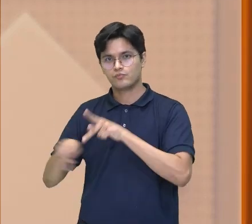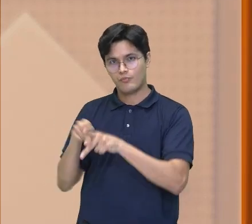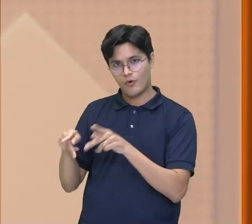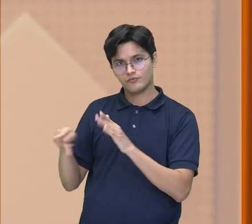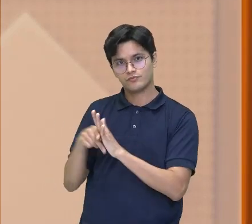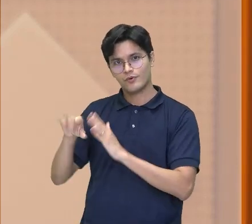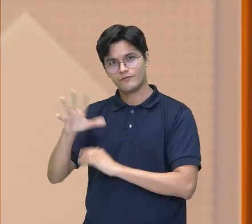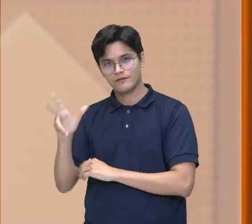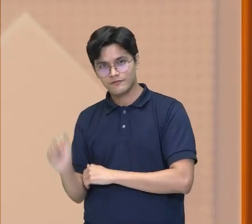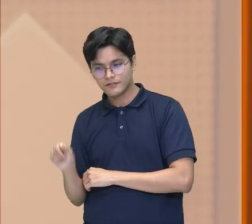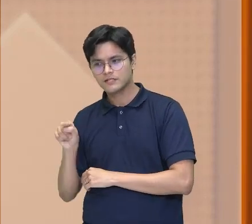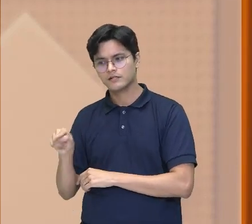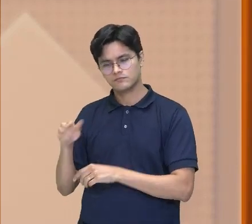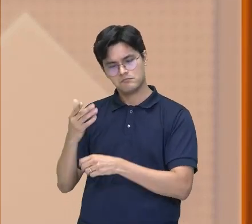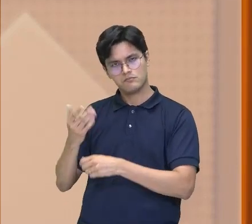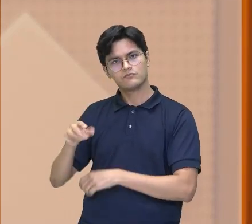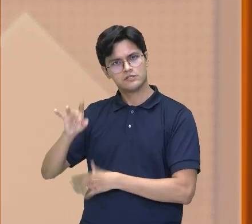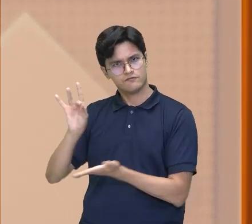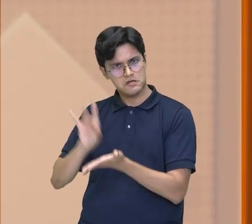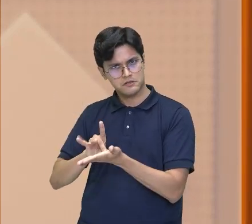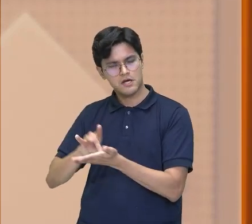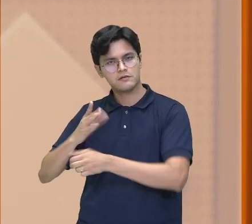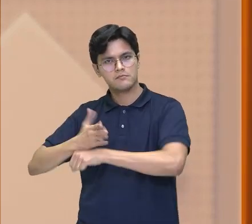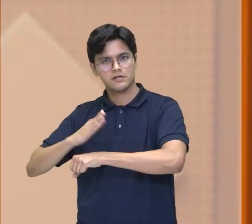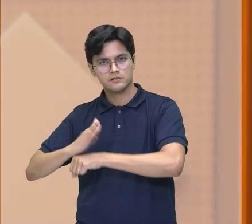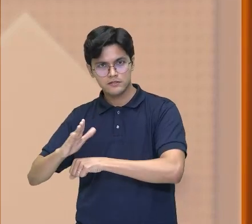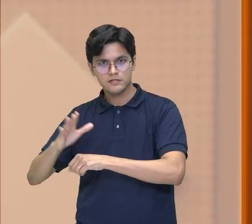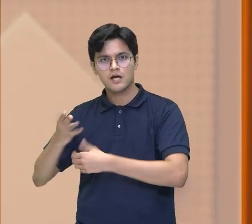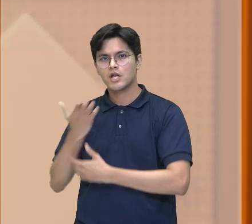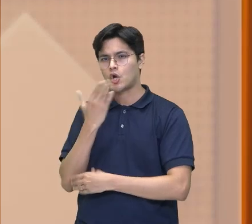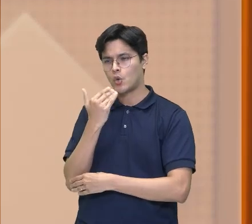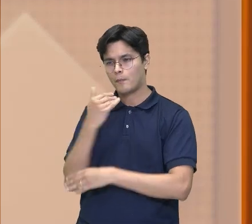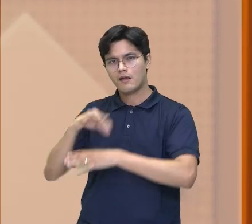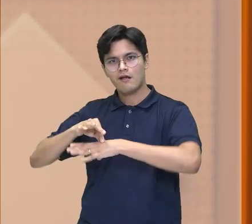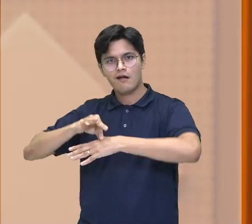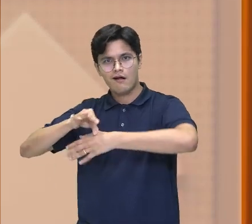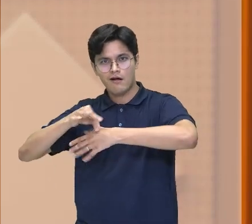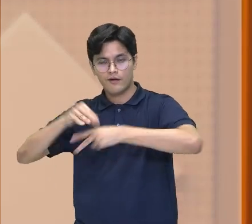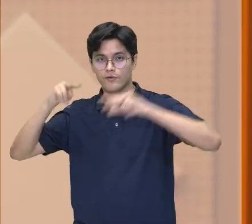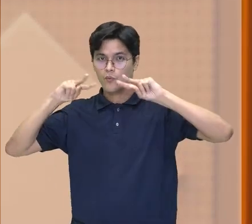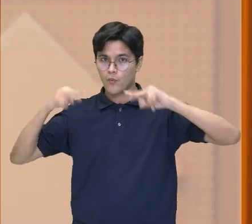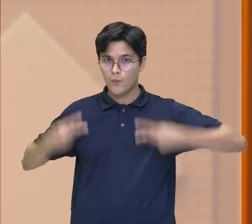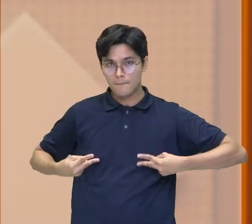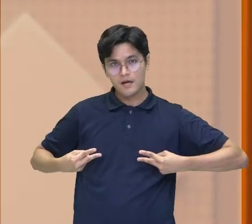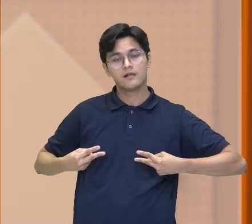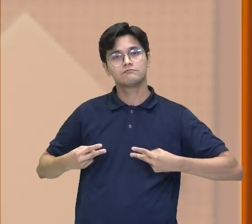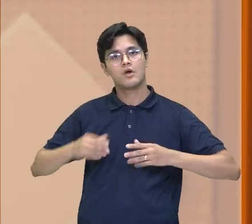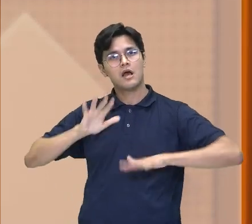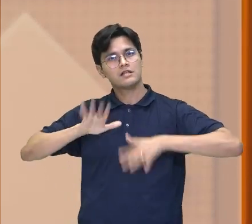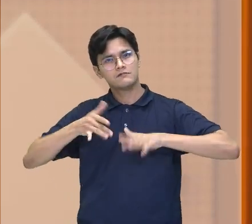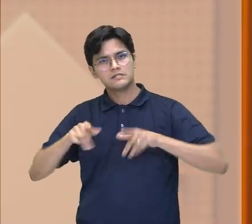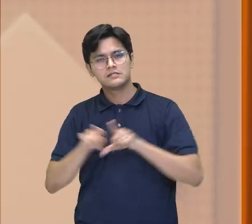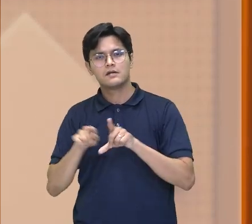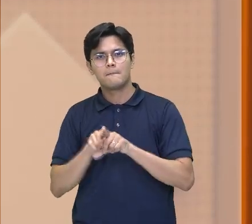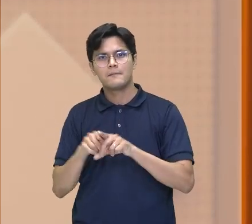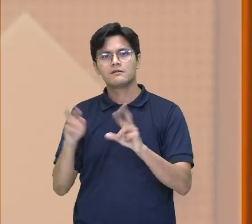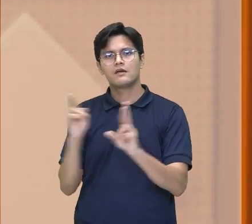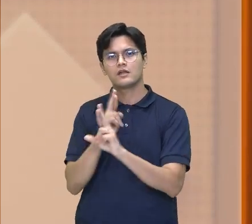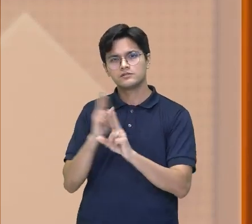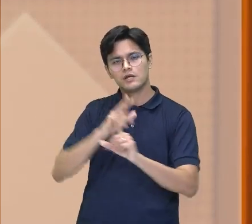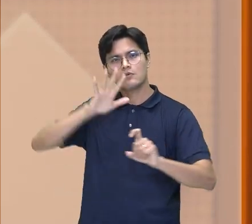de rituais e geralmente eles eram associados a alguma mitologia,